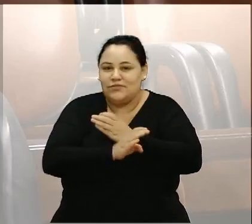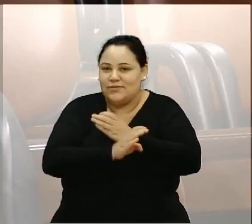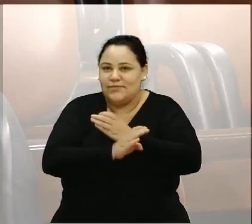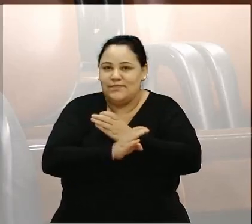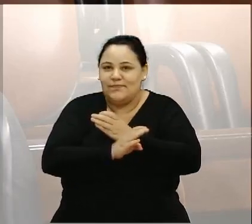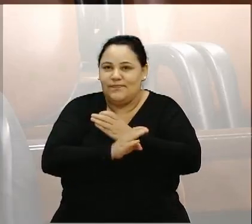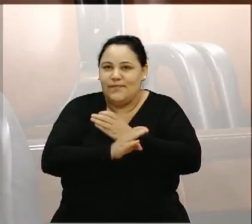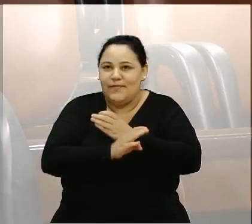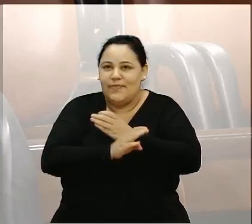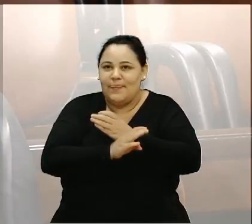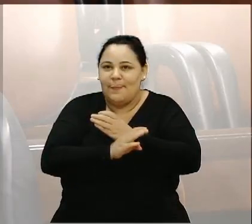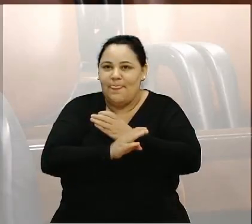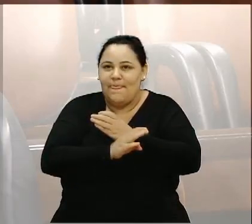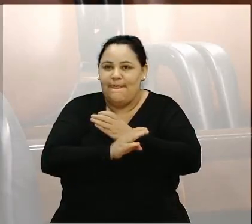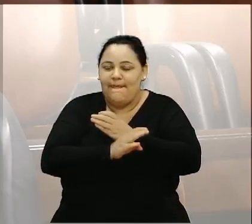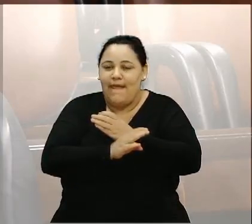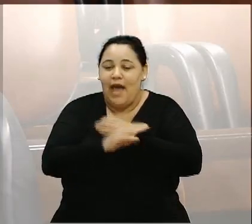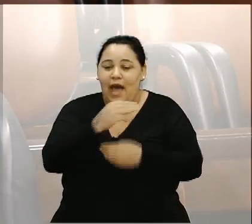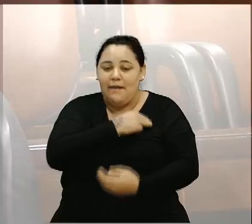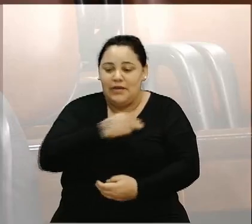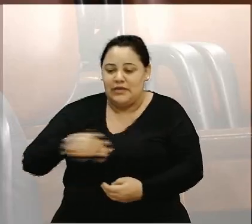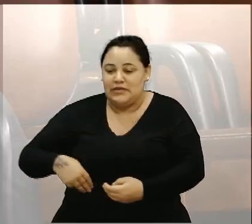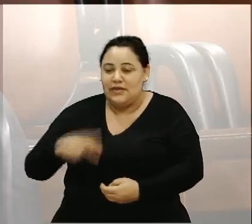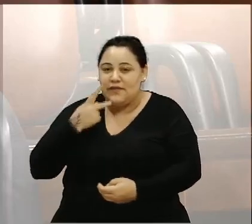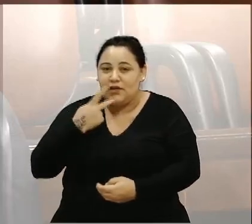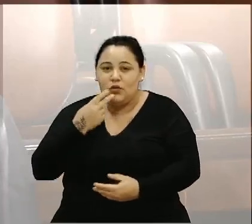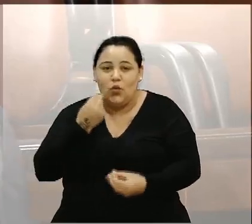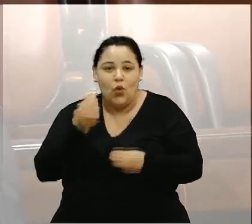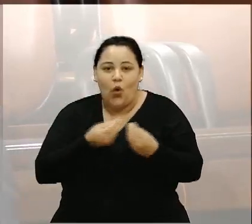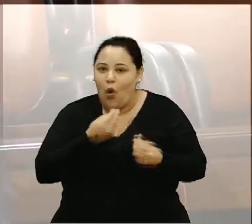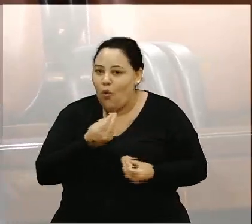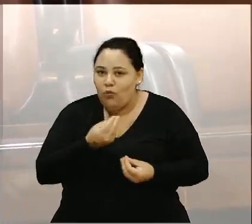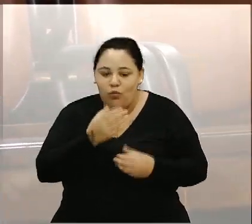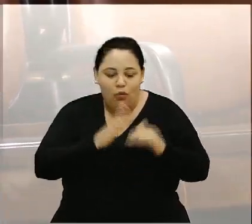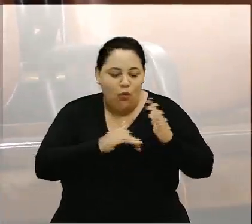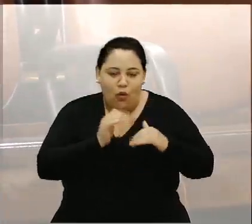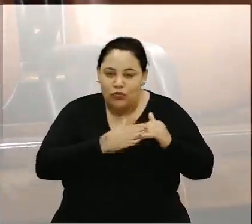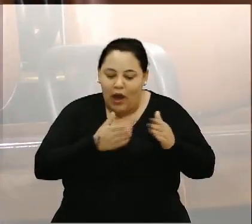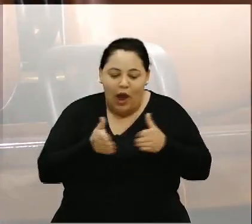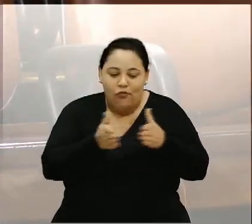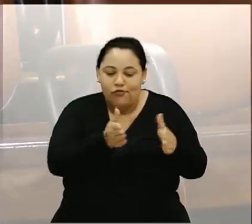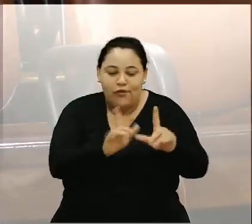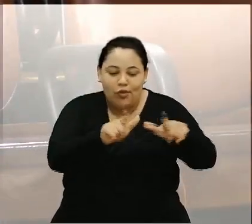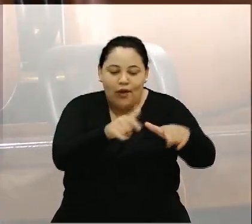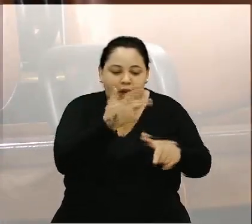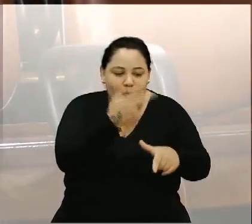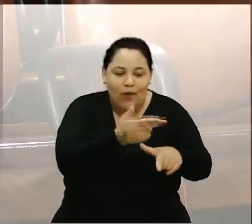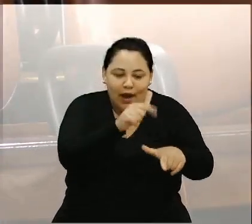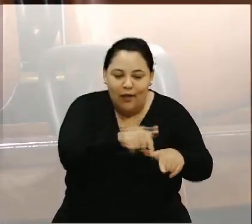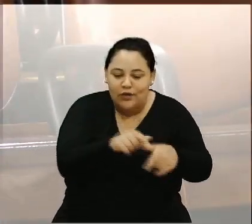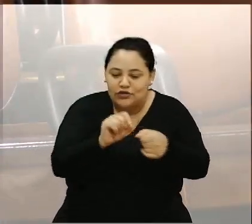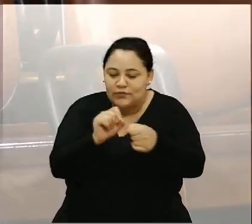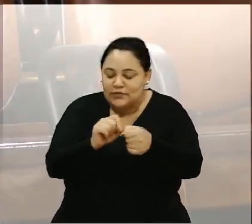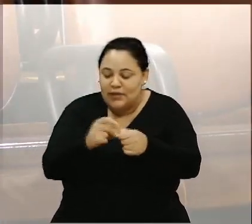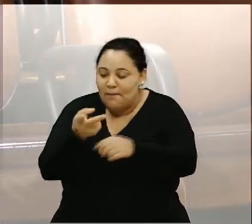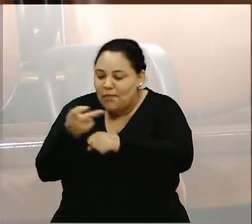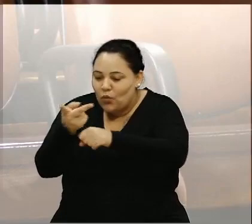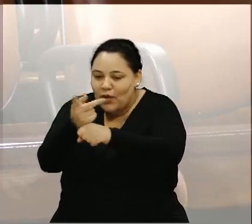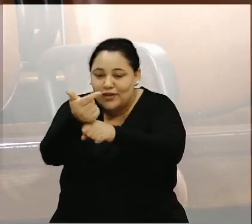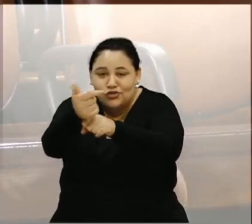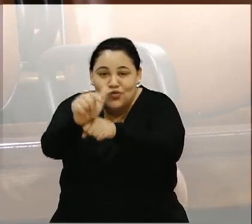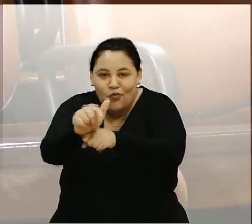vamos reconstruir as rodovias no mesmo local? Não, a gente tem que fazer uma nova sondagem de solo para poder